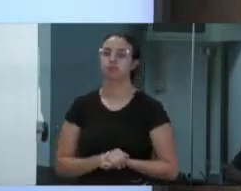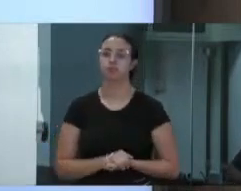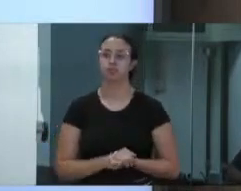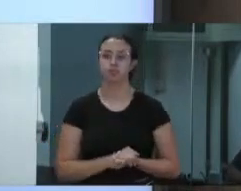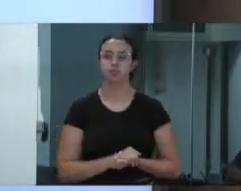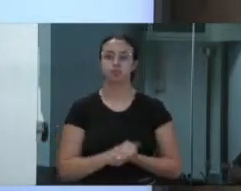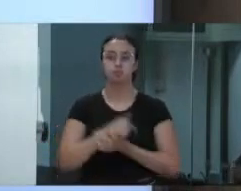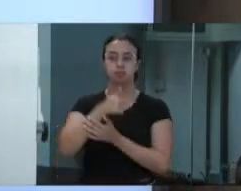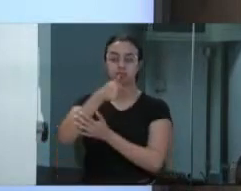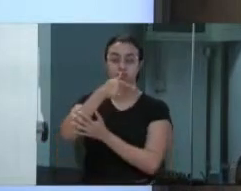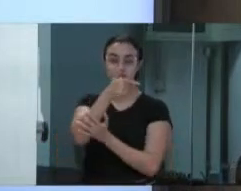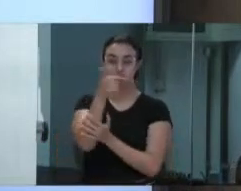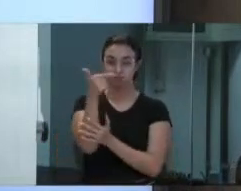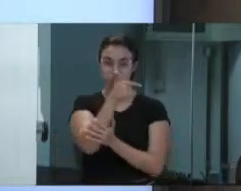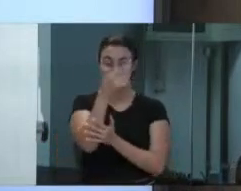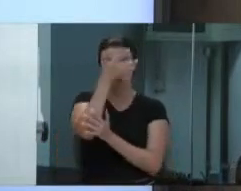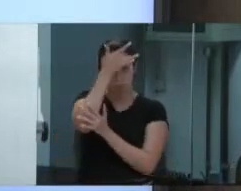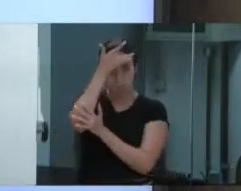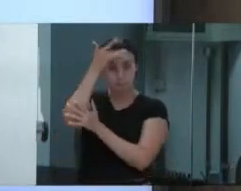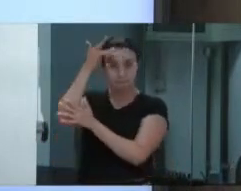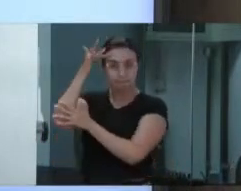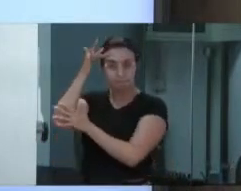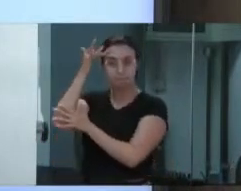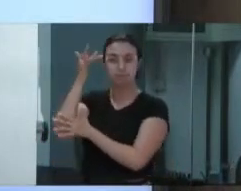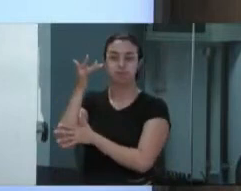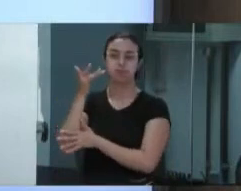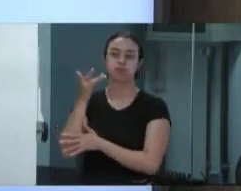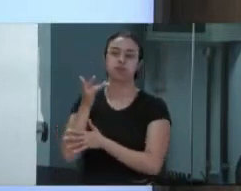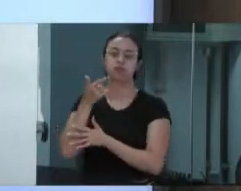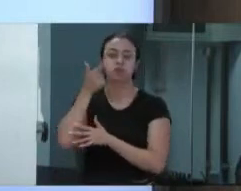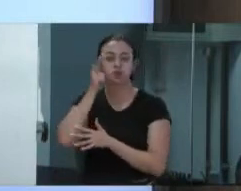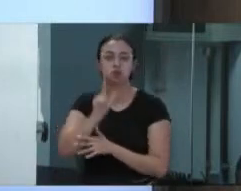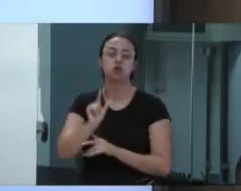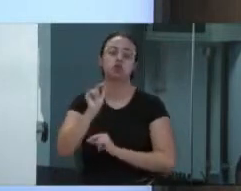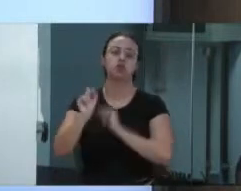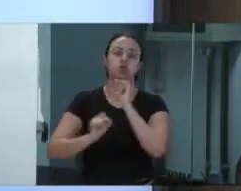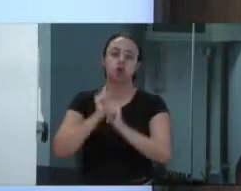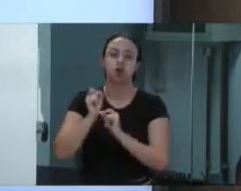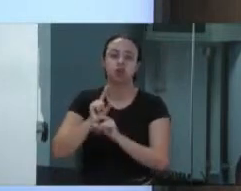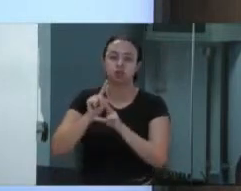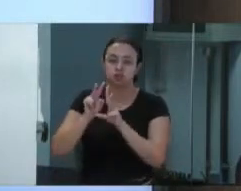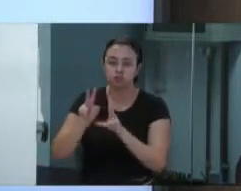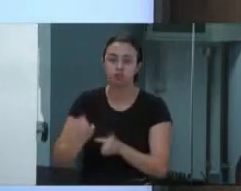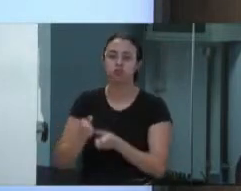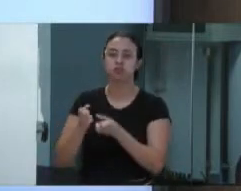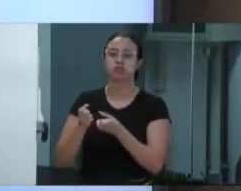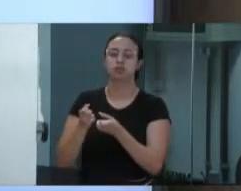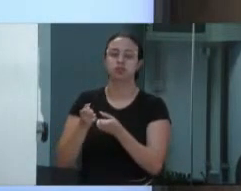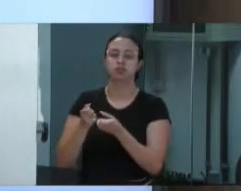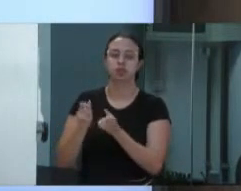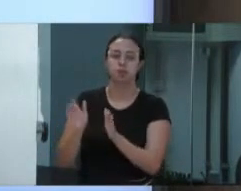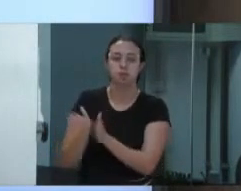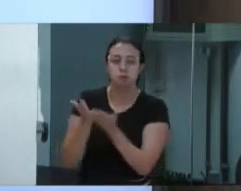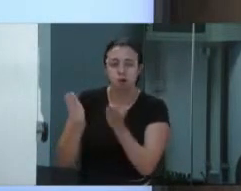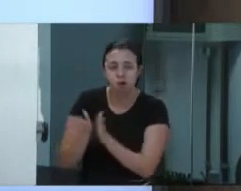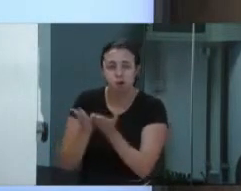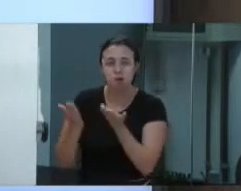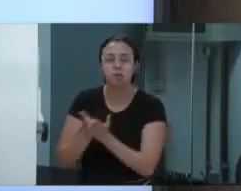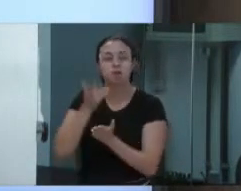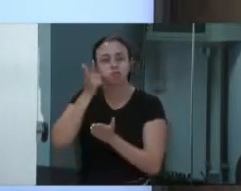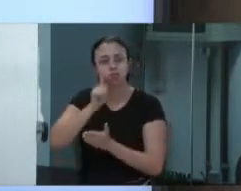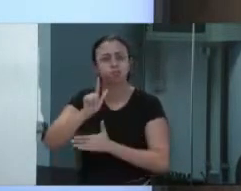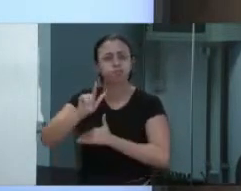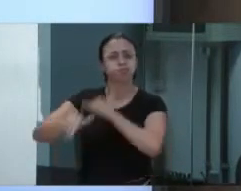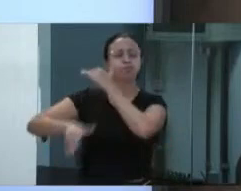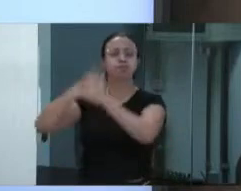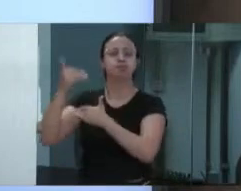né, 722 pessoas que superaram essa questão da vulnerabilidade e foram desligadas dos serviços de assistência. Né,